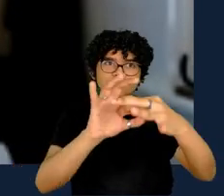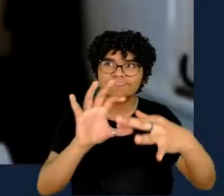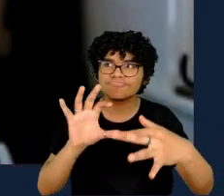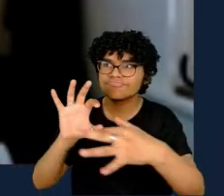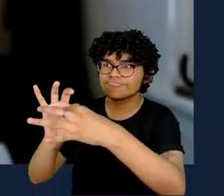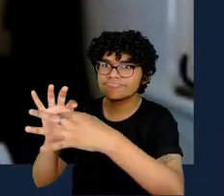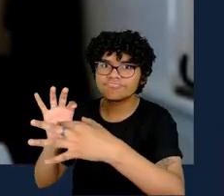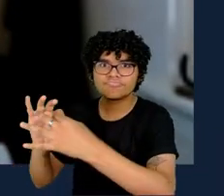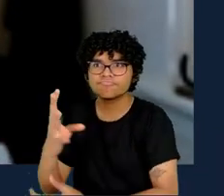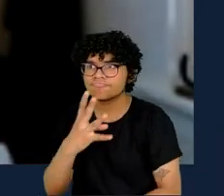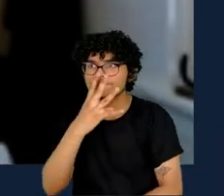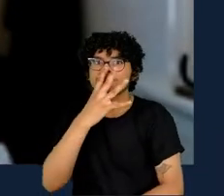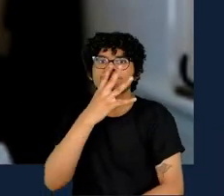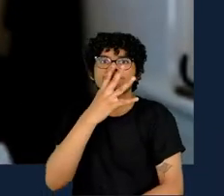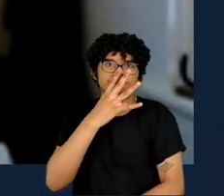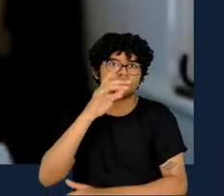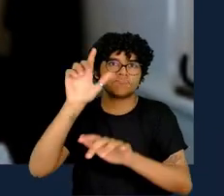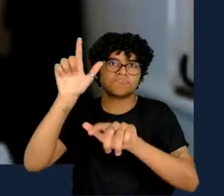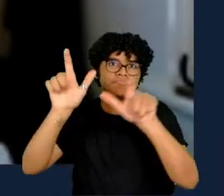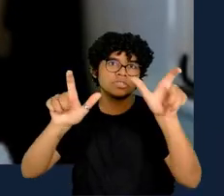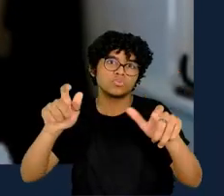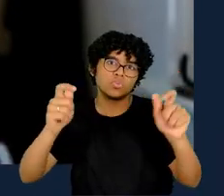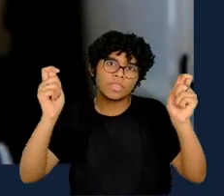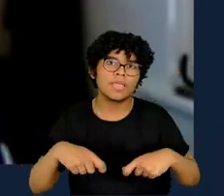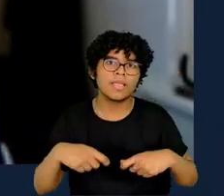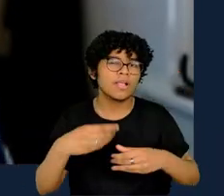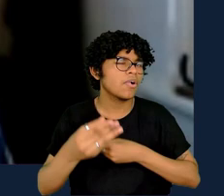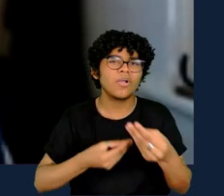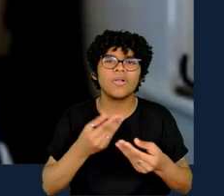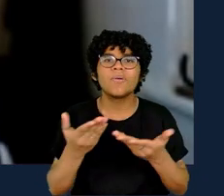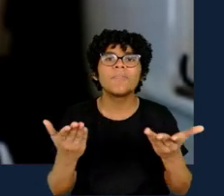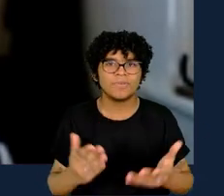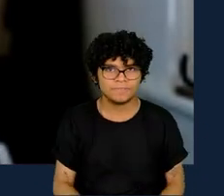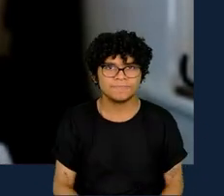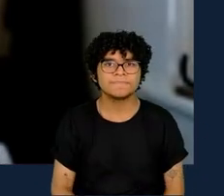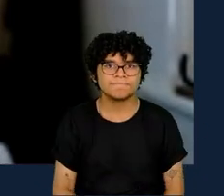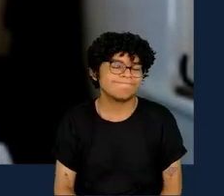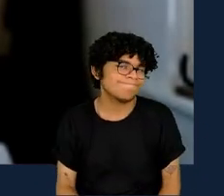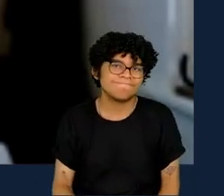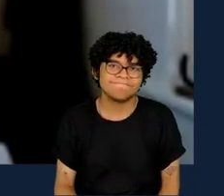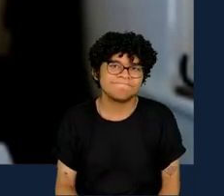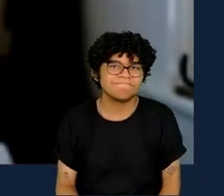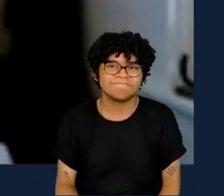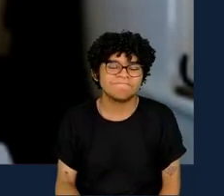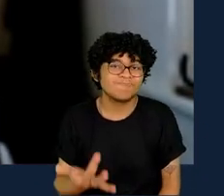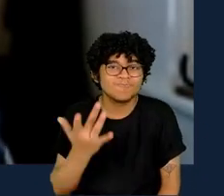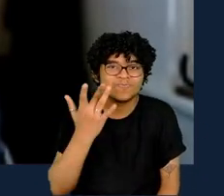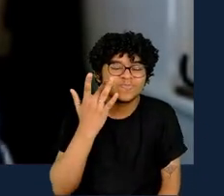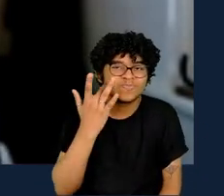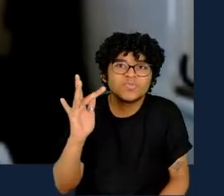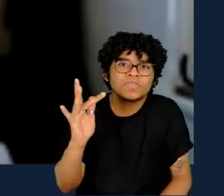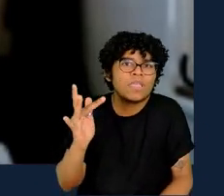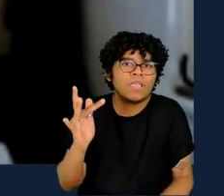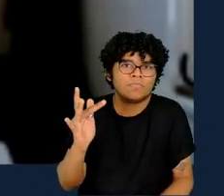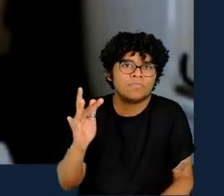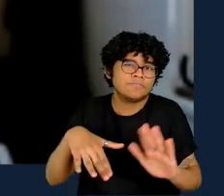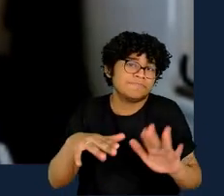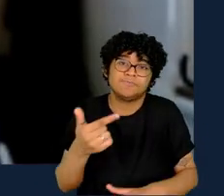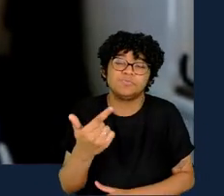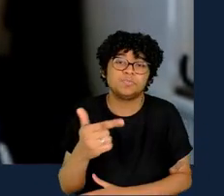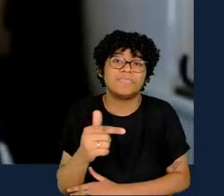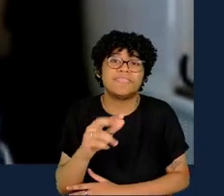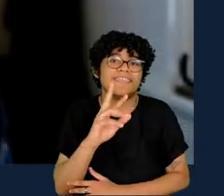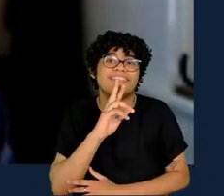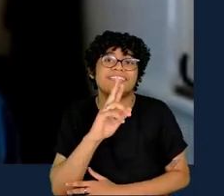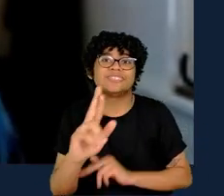se identifiquem e tenham em suas mãos? Eu acho que não temos todas as respostas, mas eu